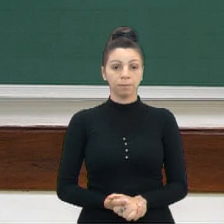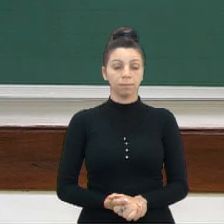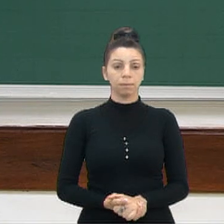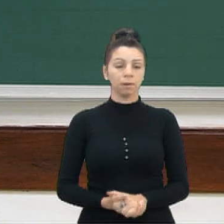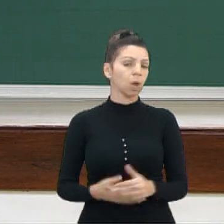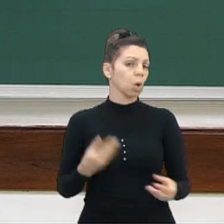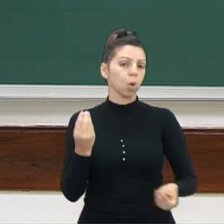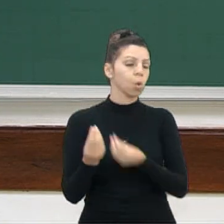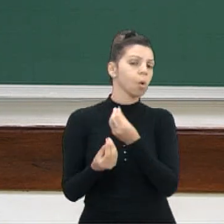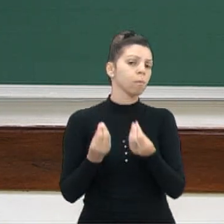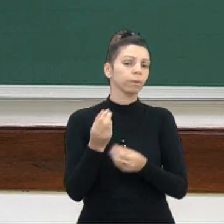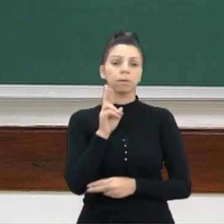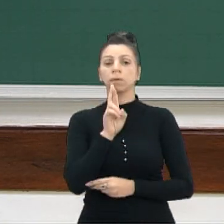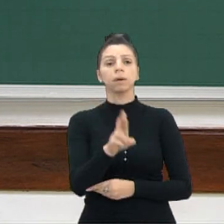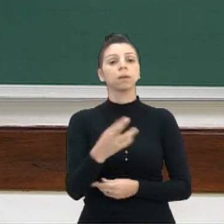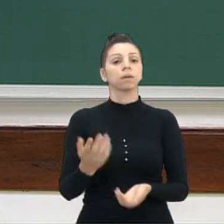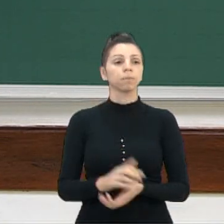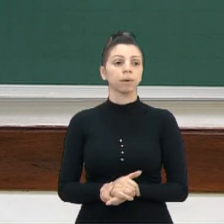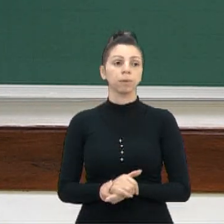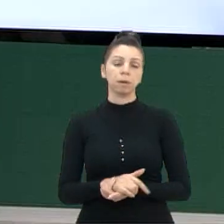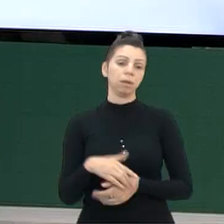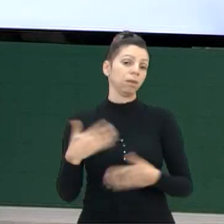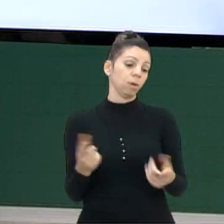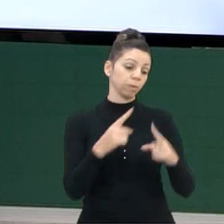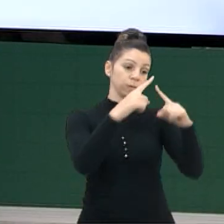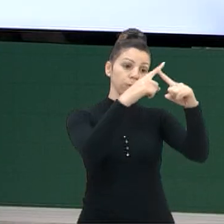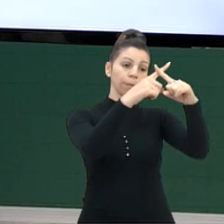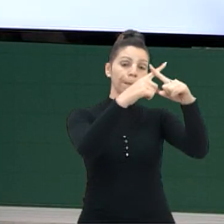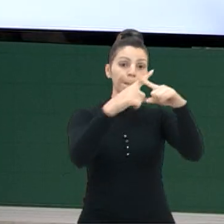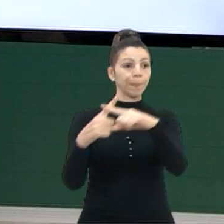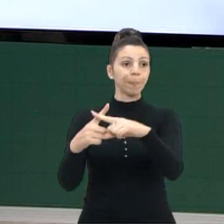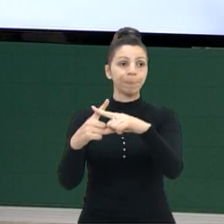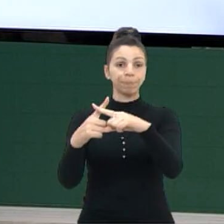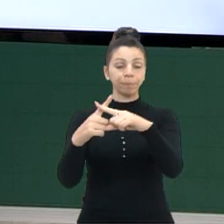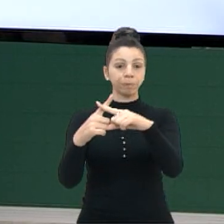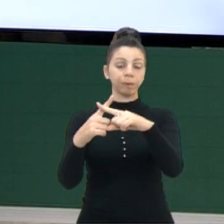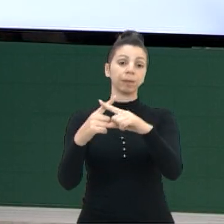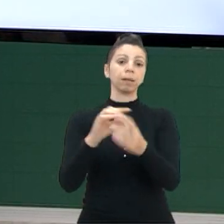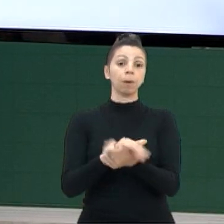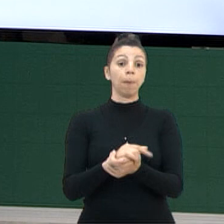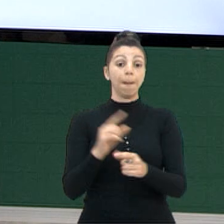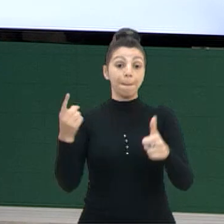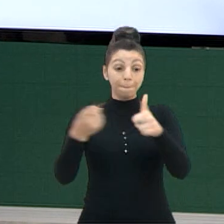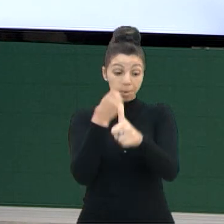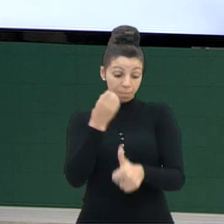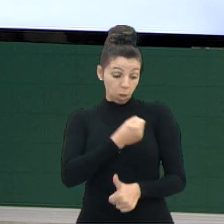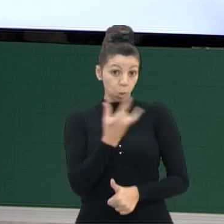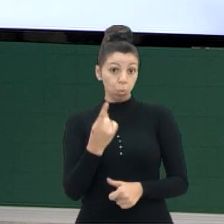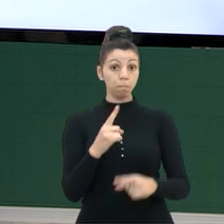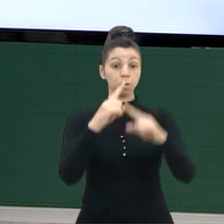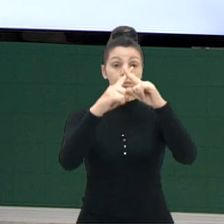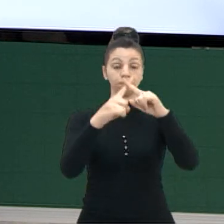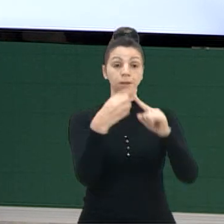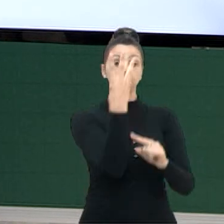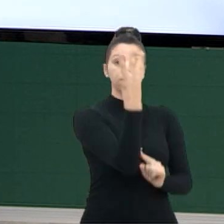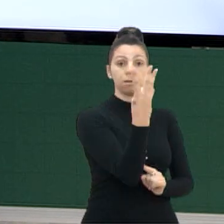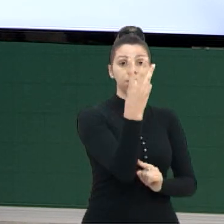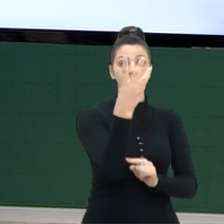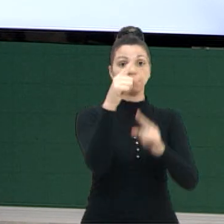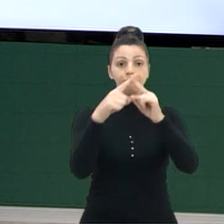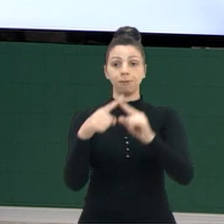que ficou? Então, vamos ver. Se eu estou multiplicando, eu vou pegar primeiro e multiplicar os números. 3 vezes 5,